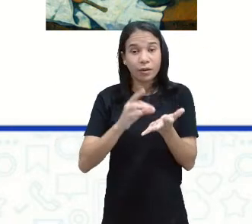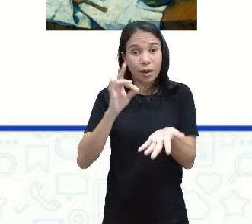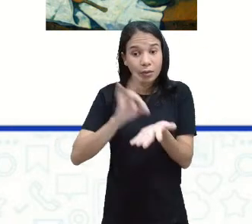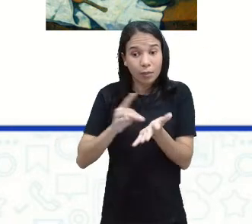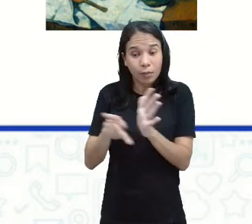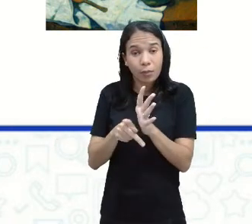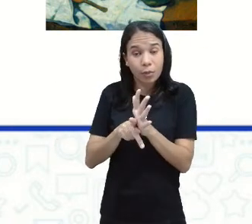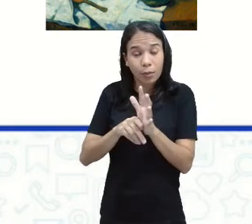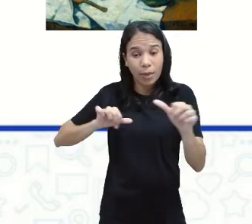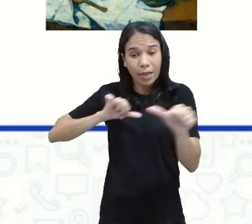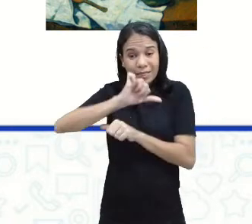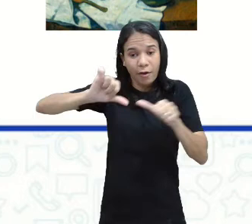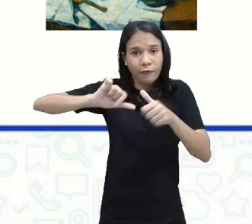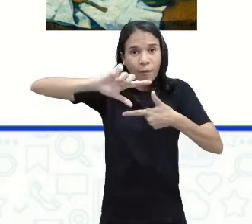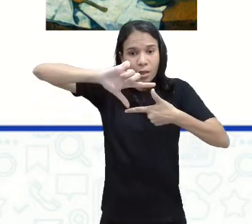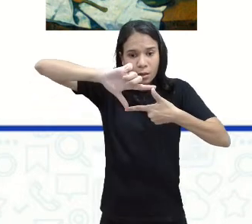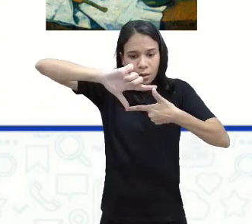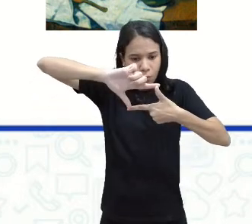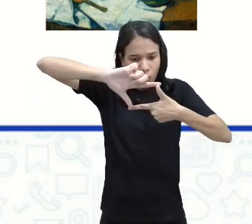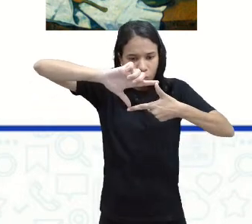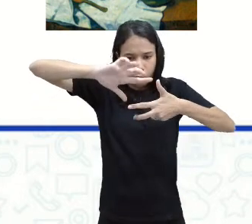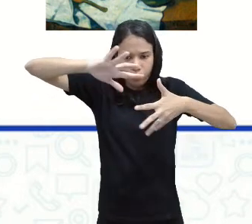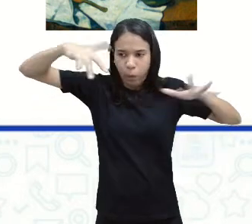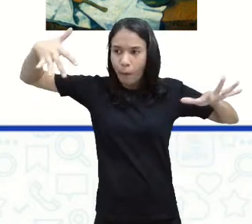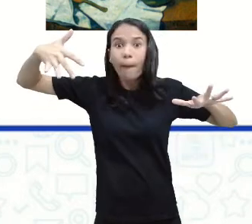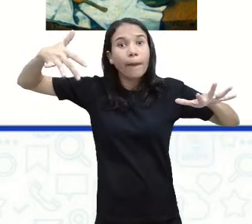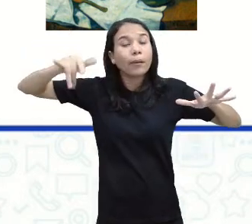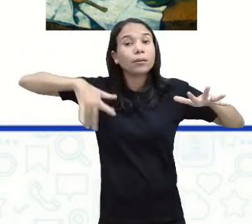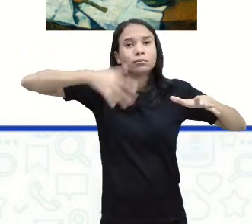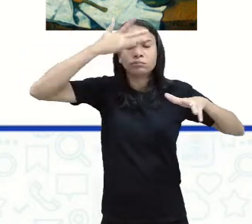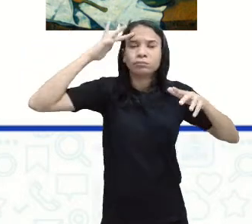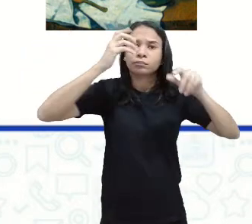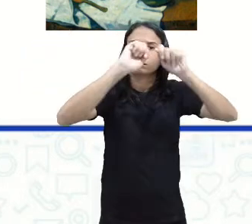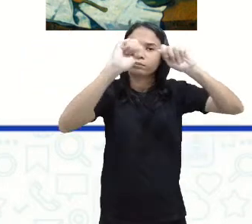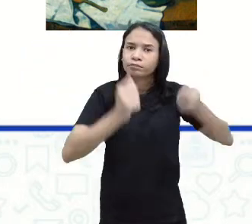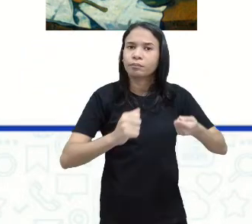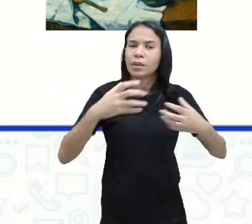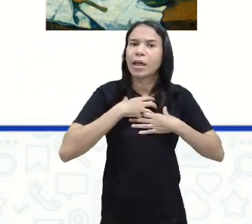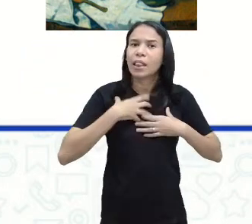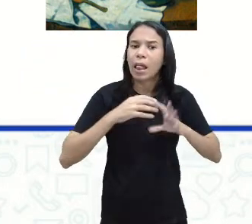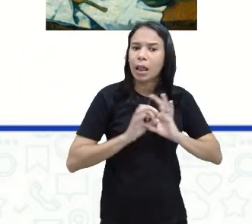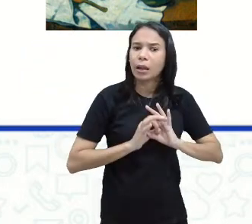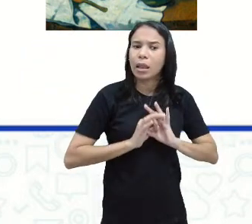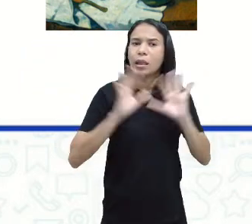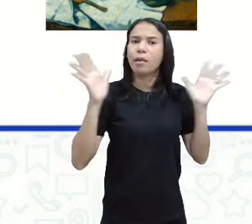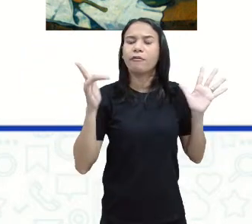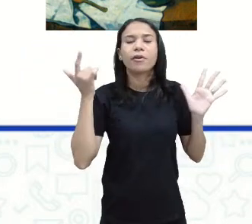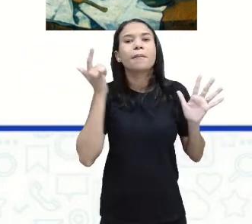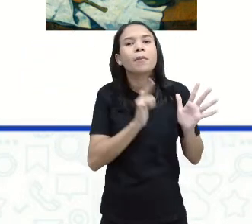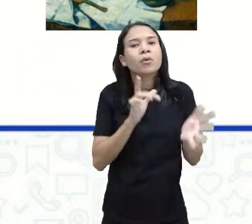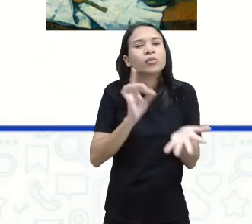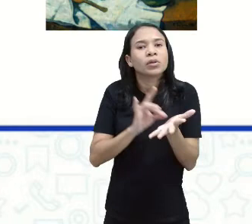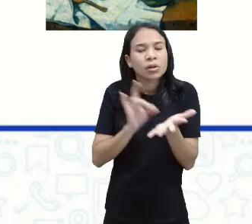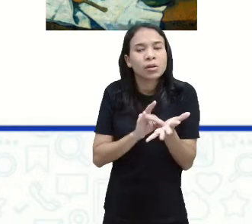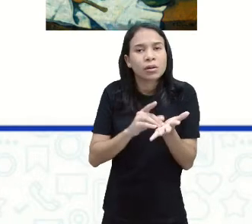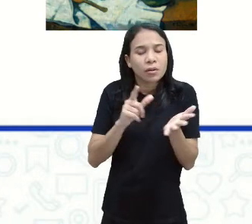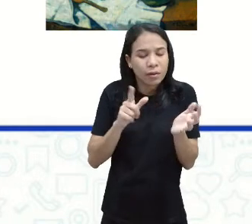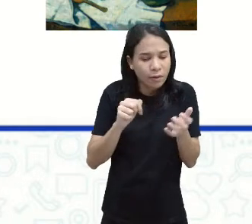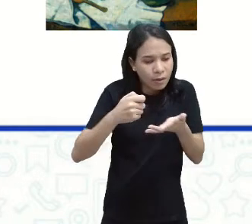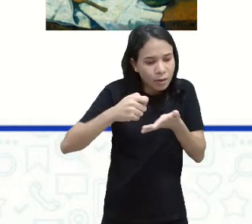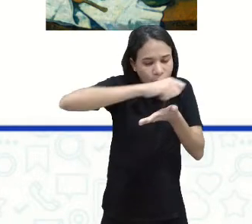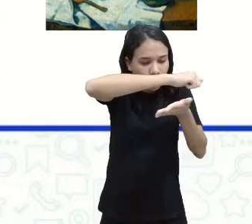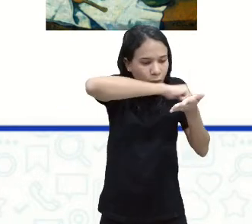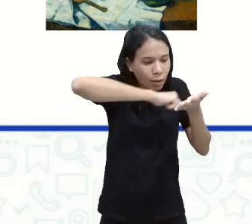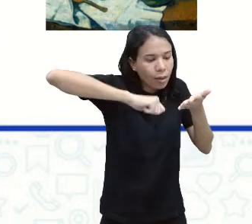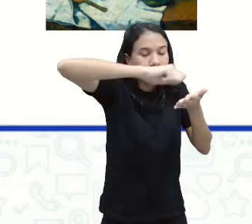efeito da ruptura com a tradição. Os artistas sentiam-se agora livres para passar ao papel suas